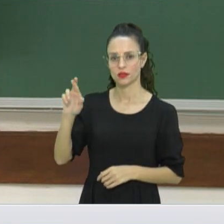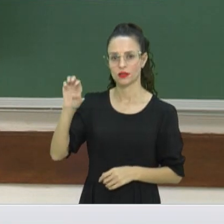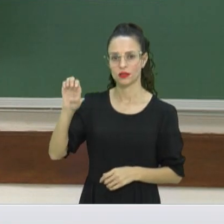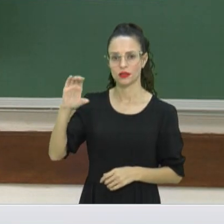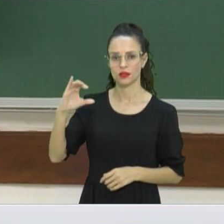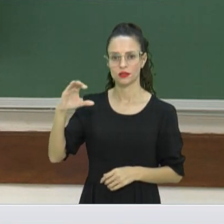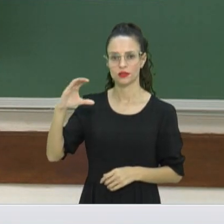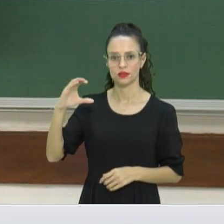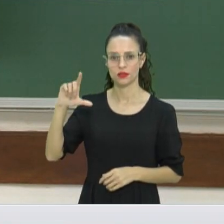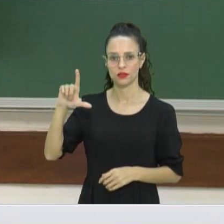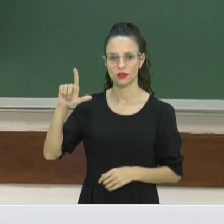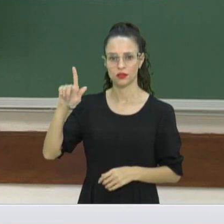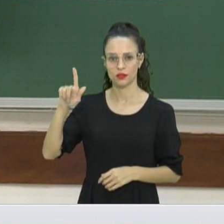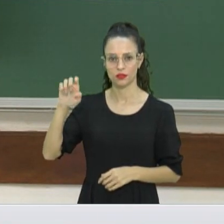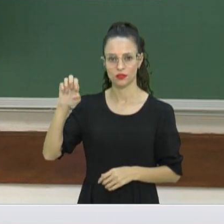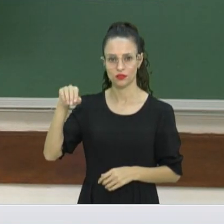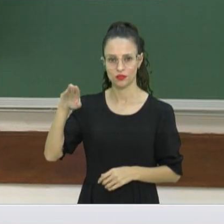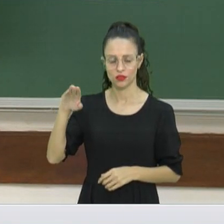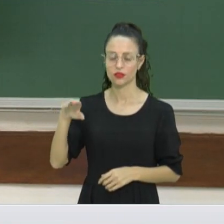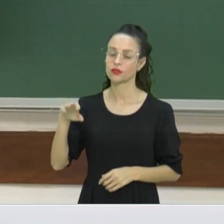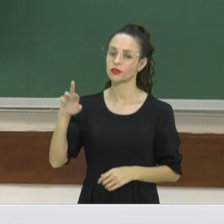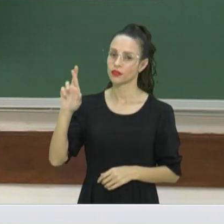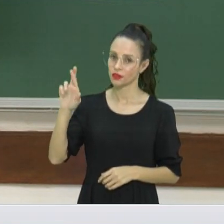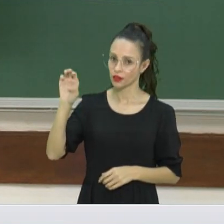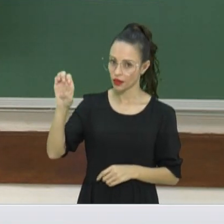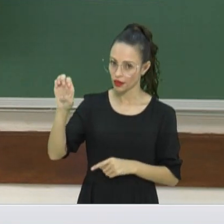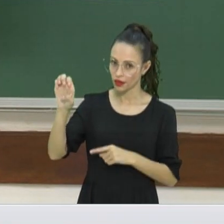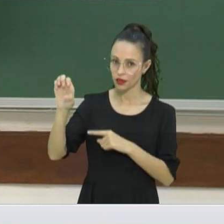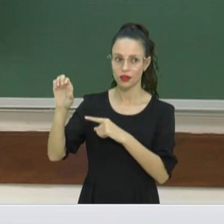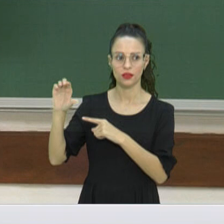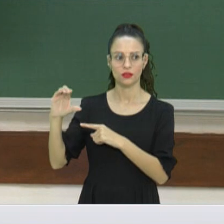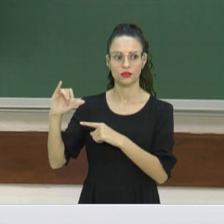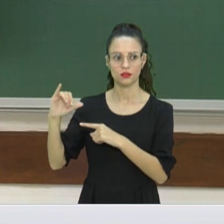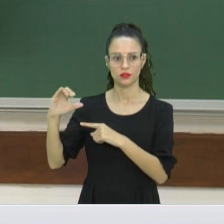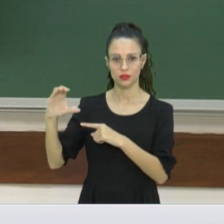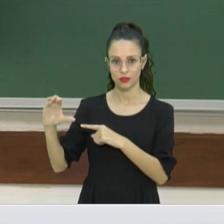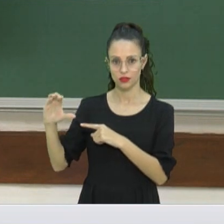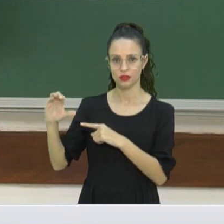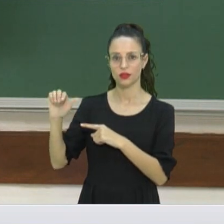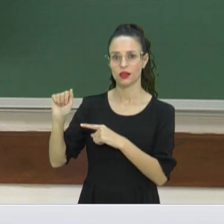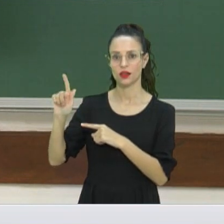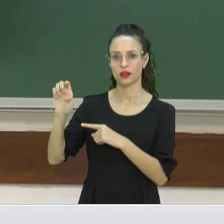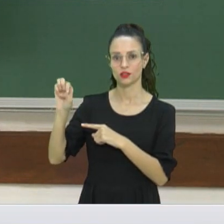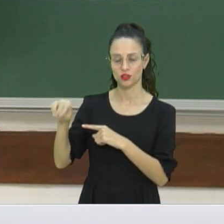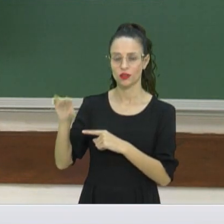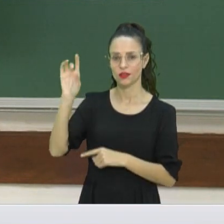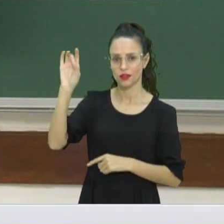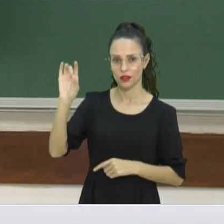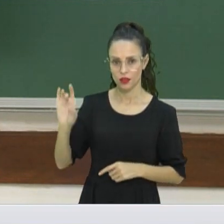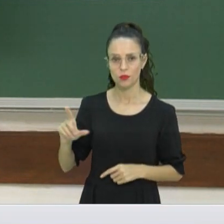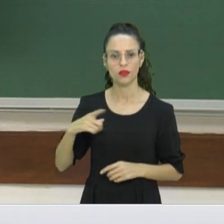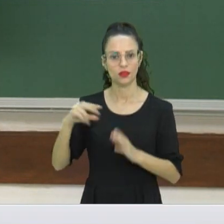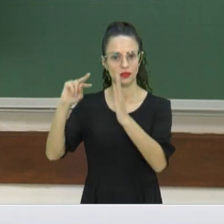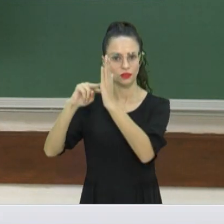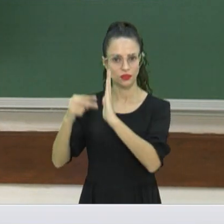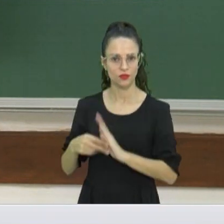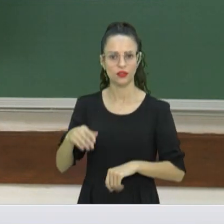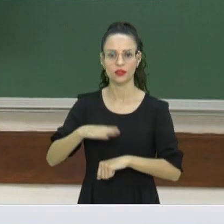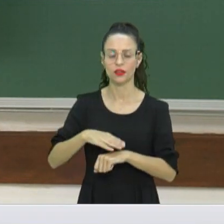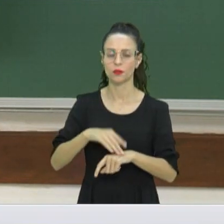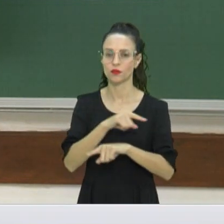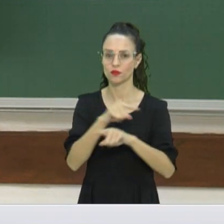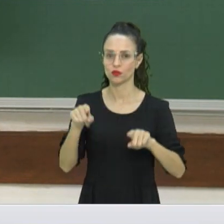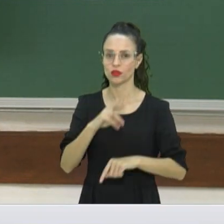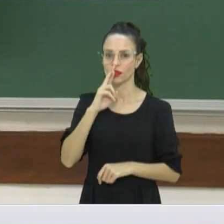reciclagem. O re, o sic e o agem. Cada uma dessas partes tem um significado. Eu vou deixar um tempinho para